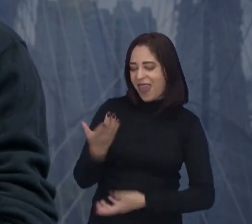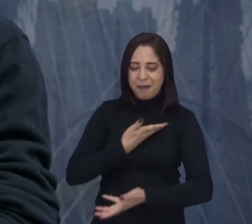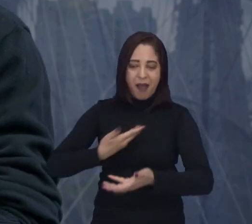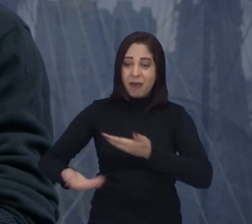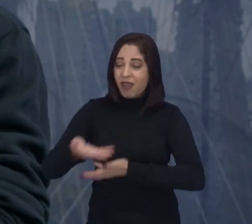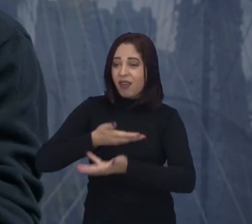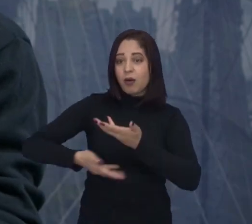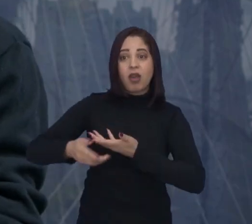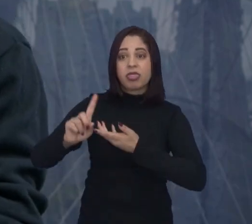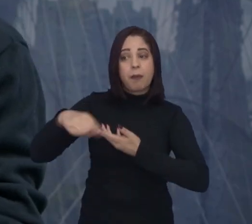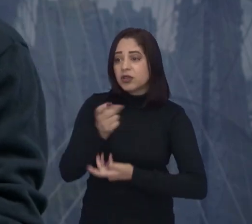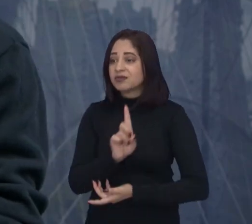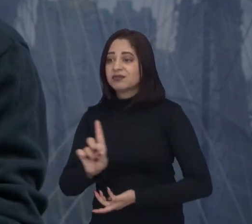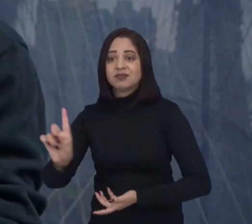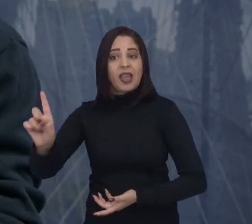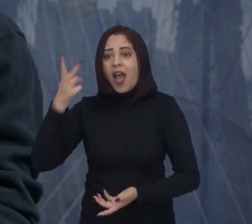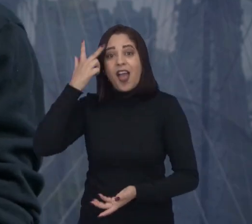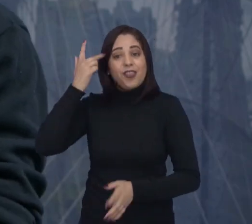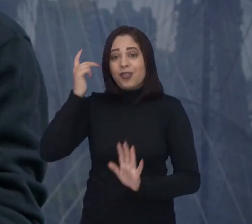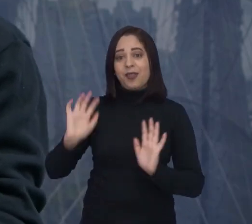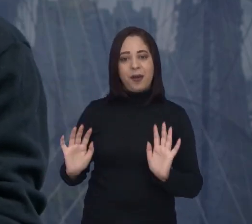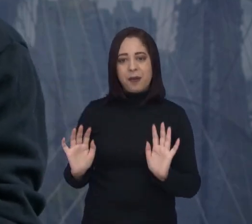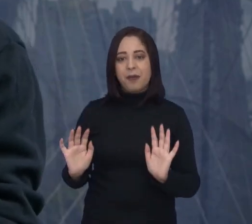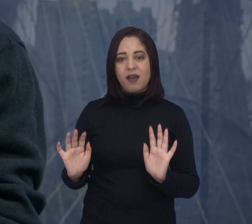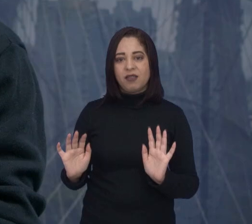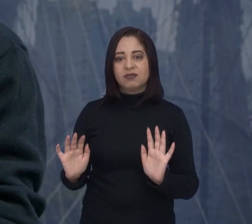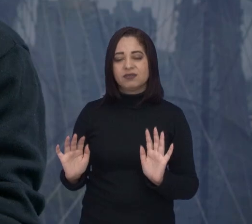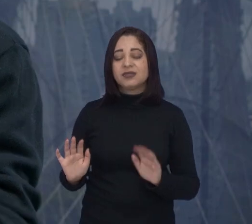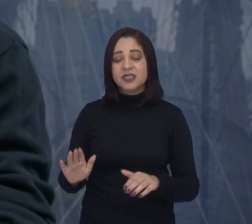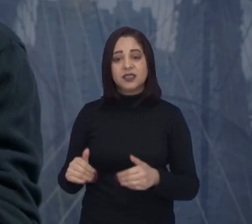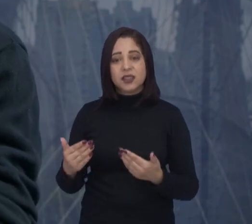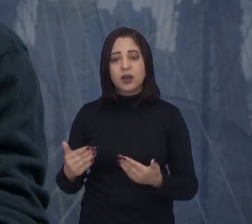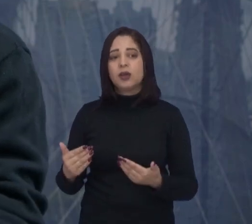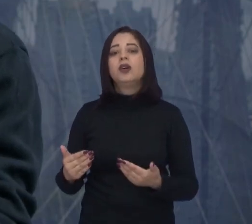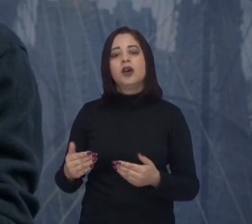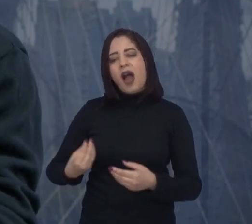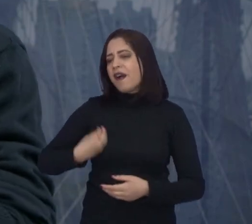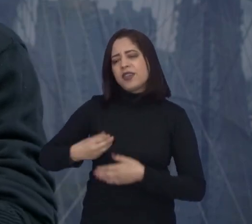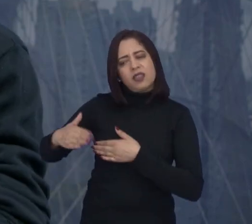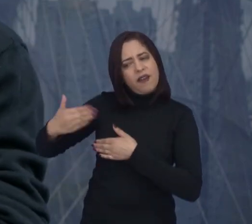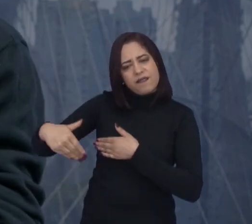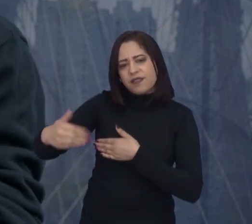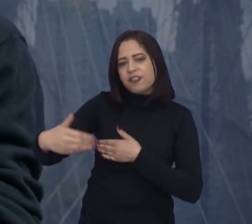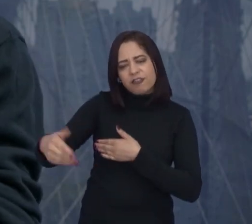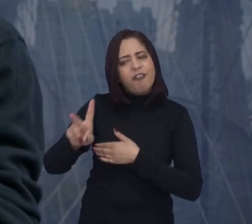grande decisão que eles estão tomando. Amigos que eu muito gostava não estão mais comigo, e isso vai se repetir ao longo da vida, então é ter